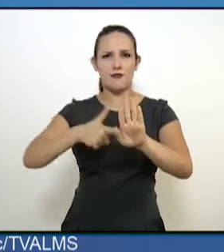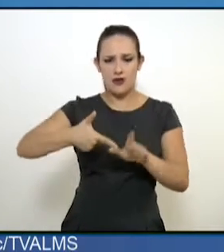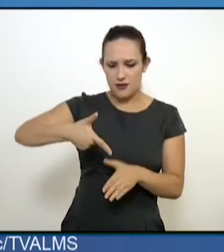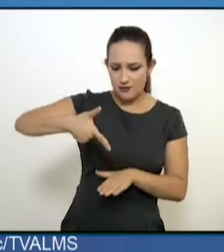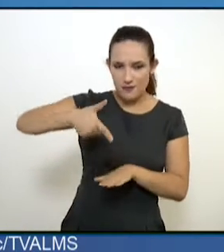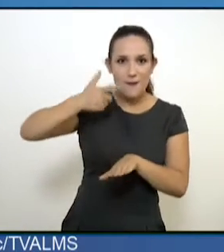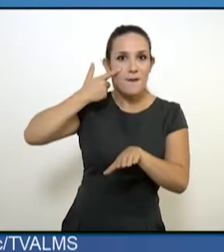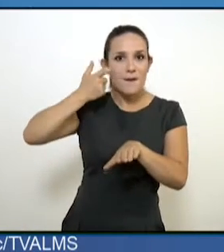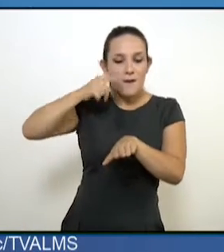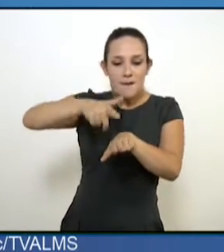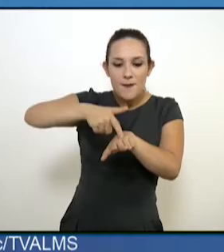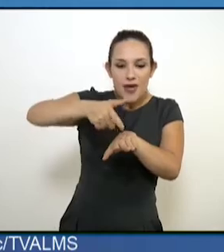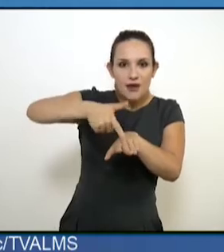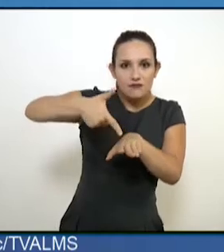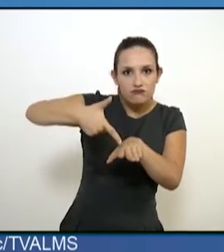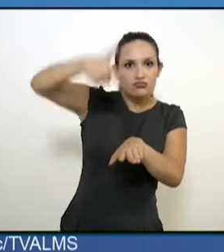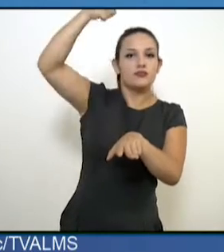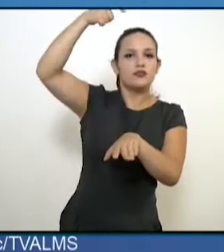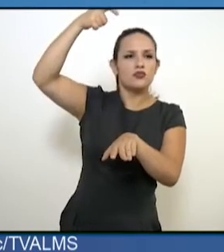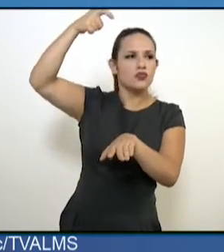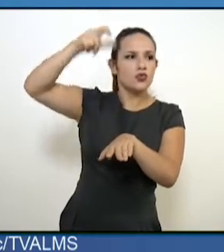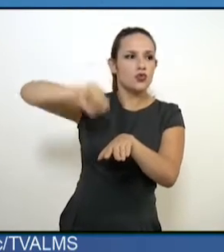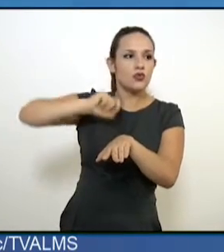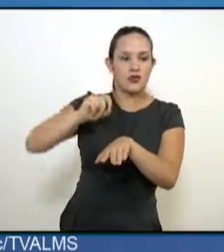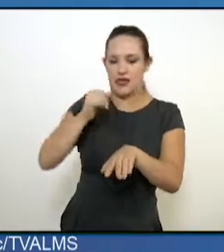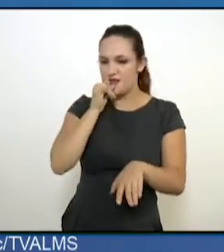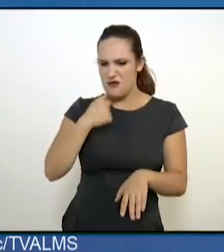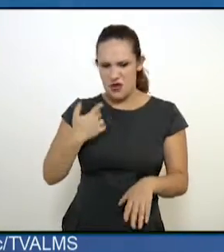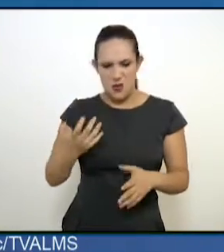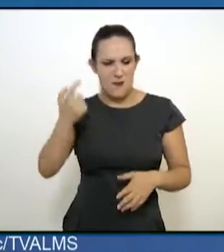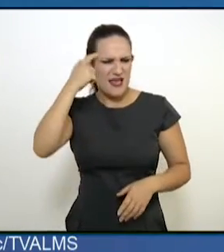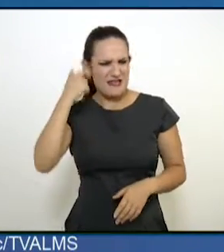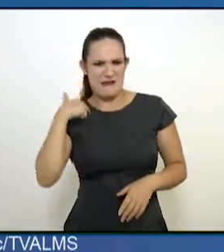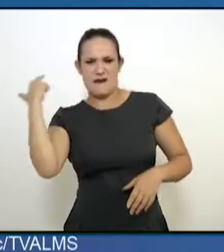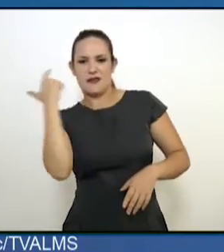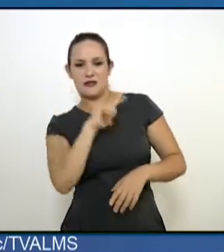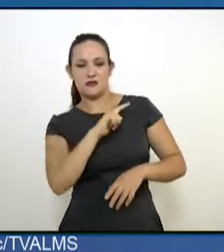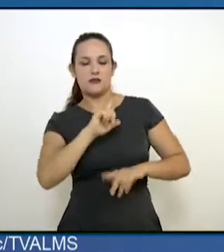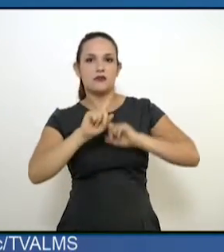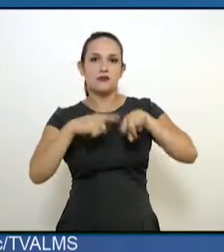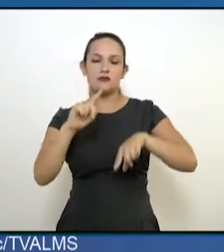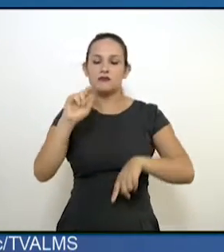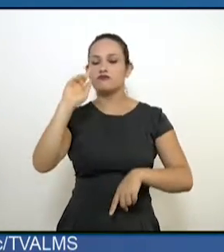pé é quando, às vezes, fazemos algo pensando que vai dar certo e não dá certo, dá errado.